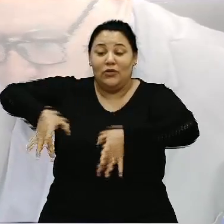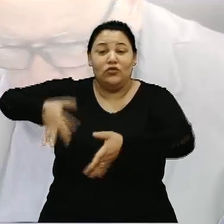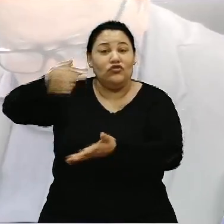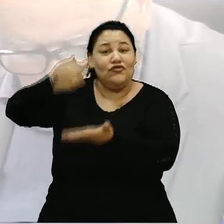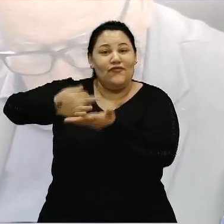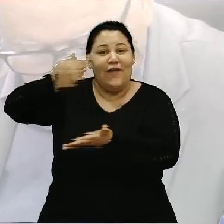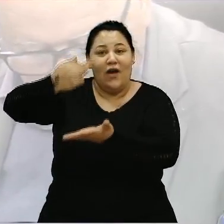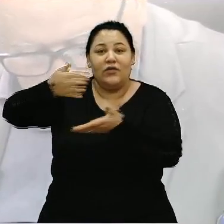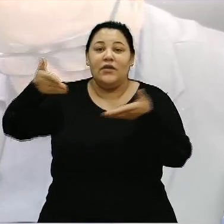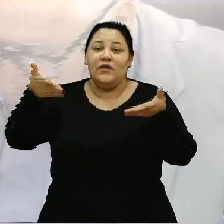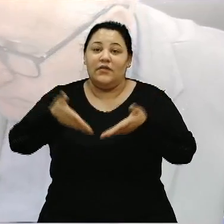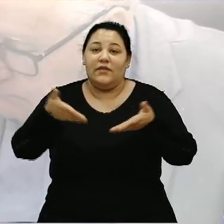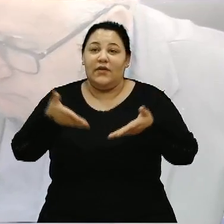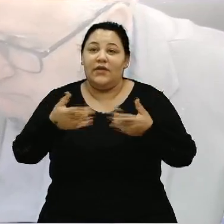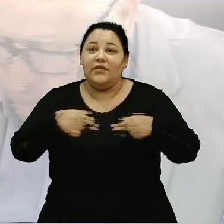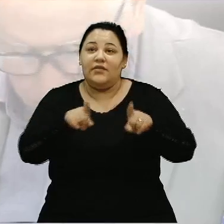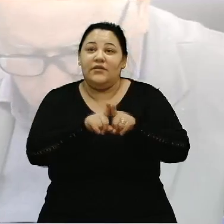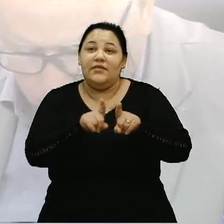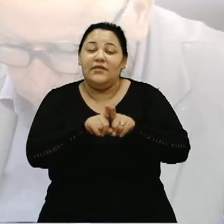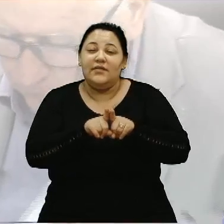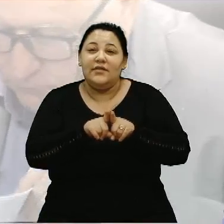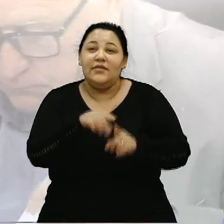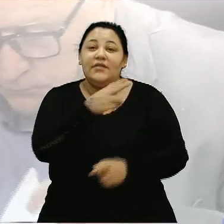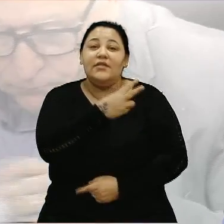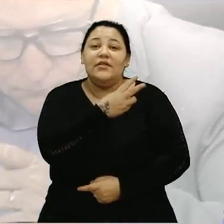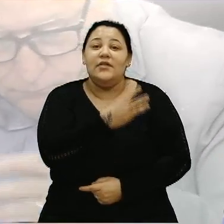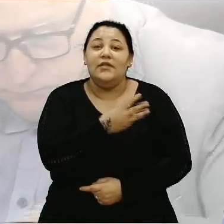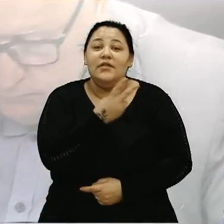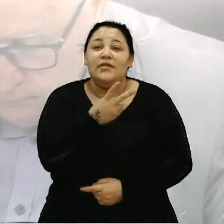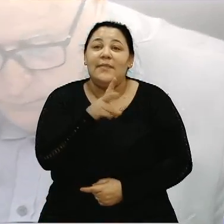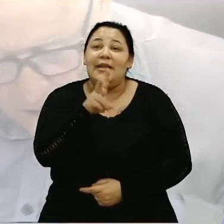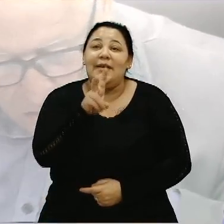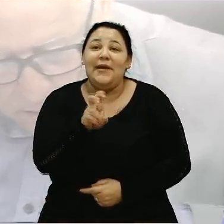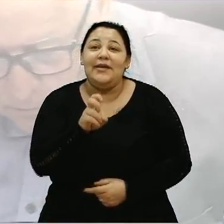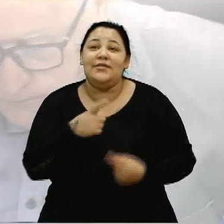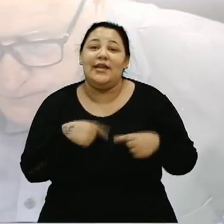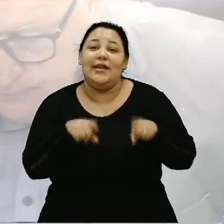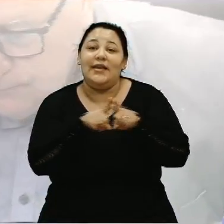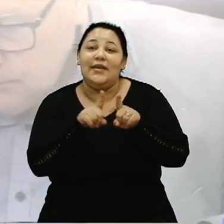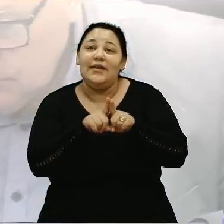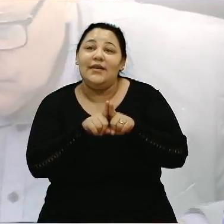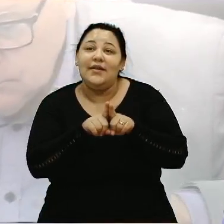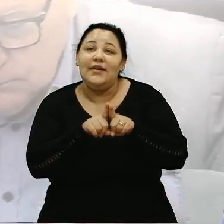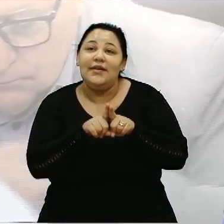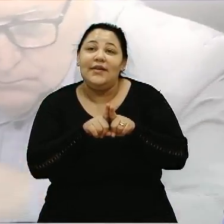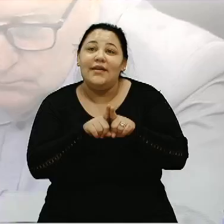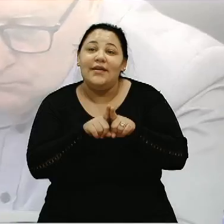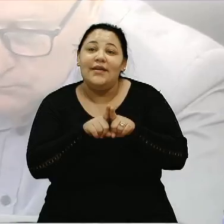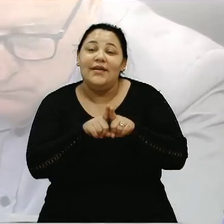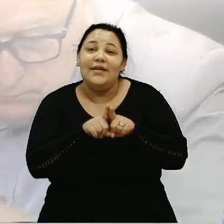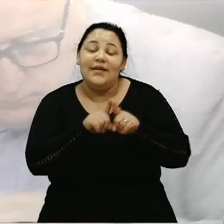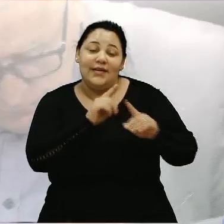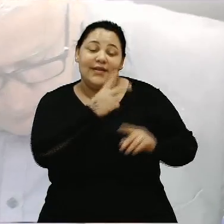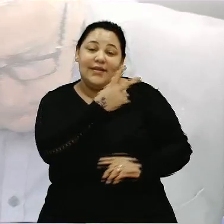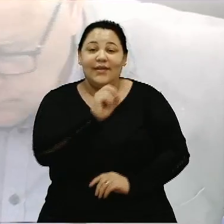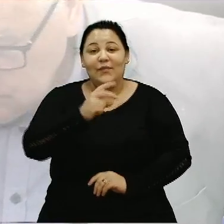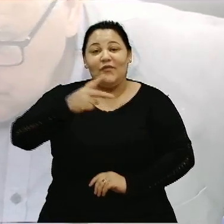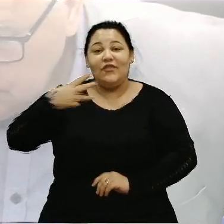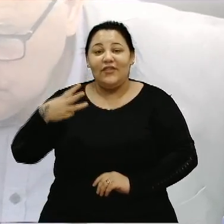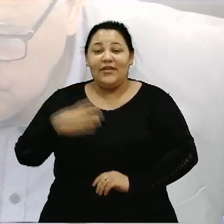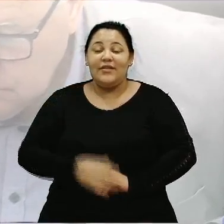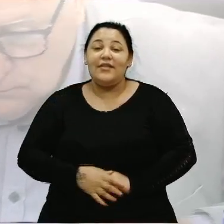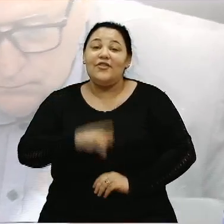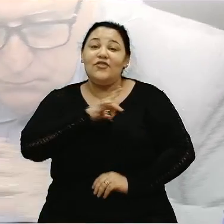respectivamente: 621, 325 e 303. Analisando os dados de maio de 2021 a dezembro de 2023,